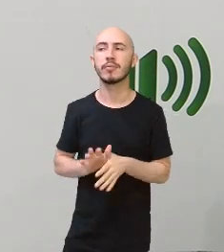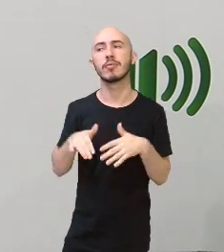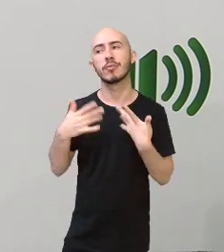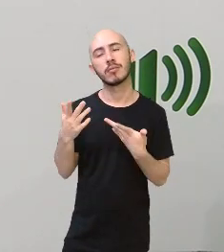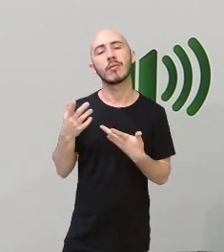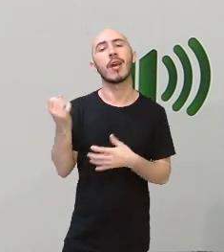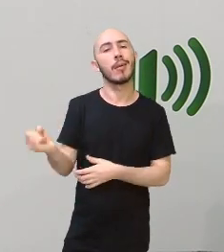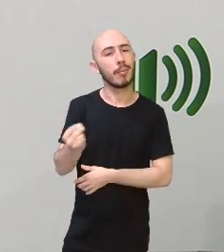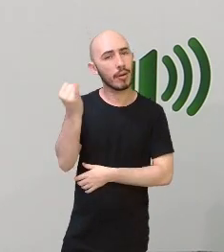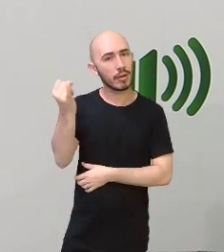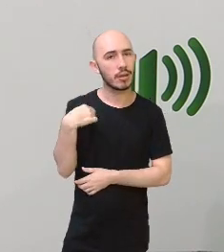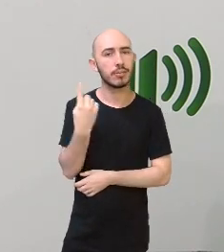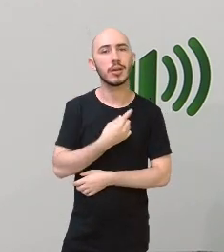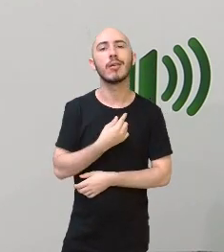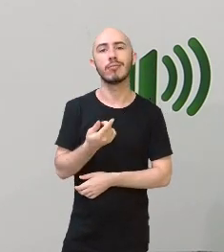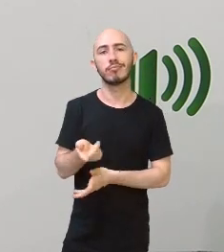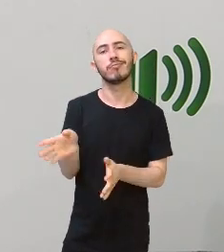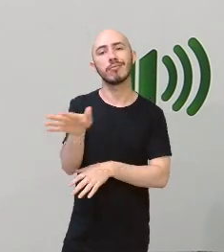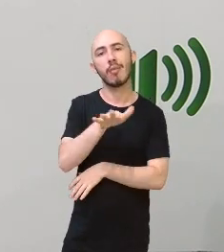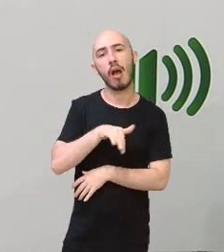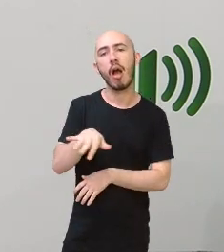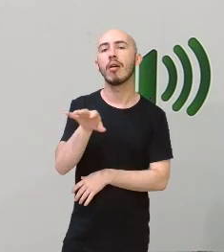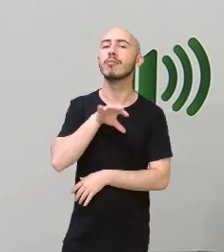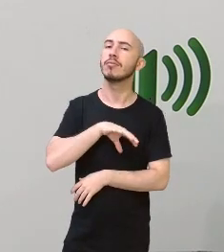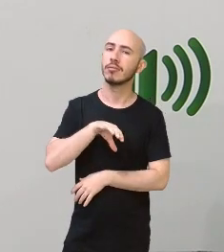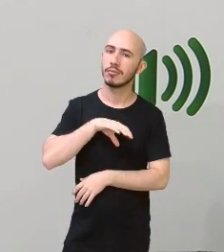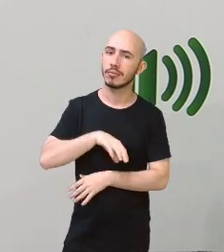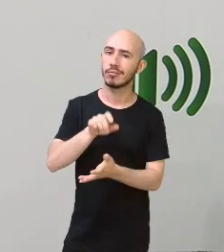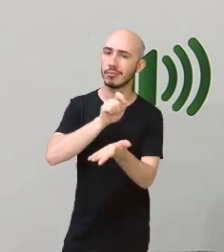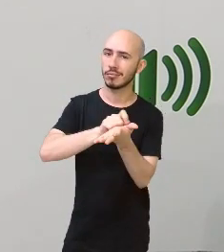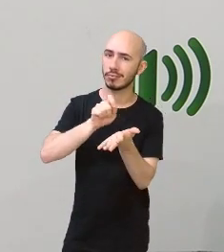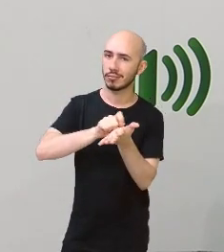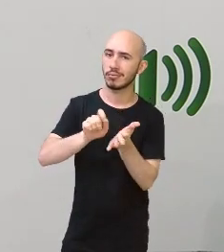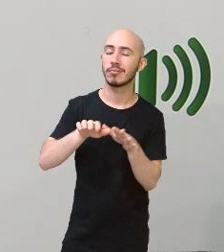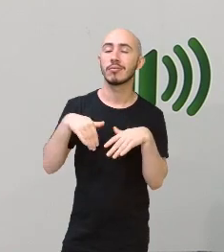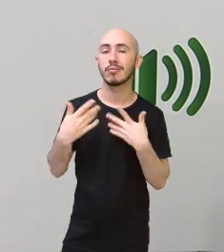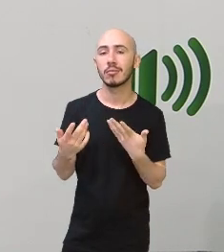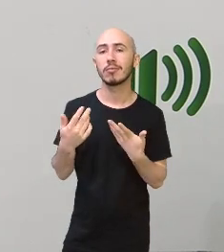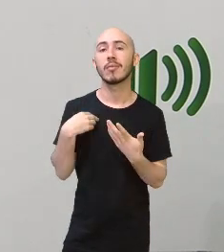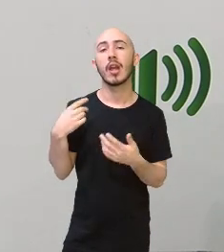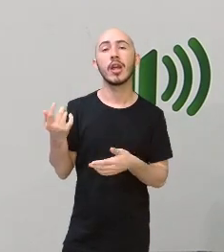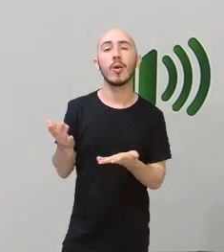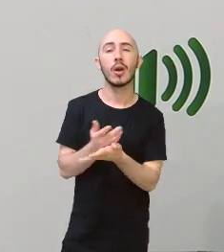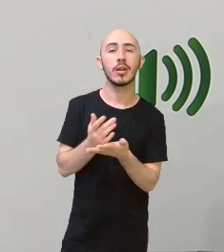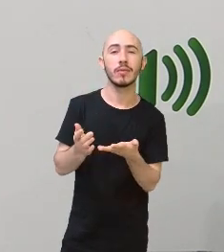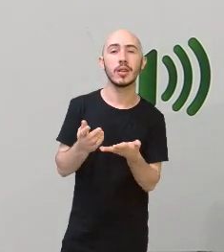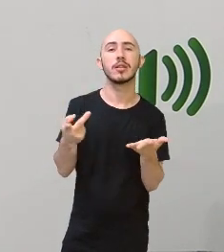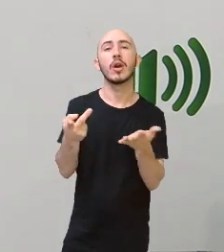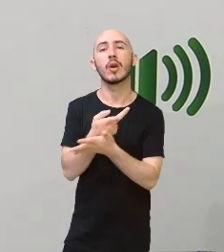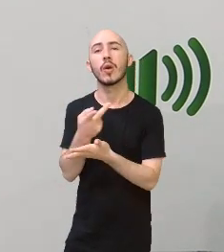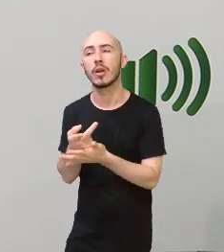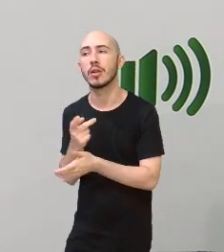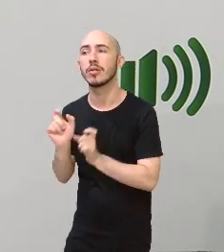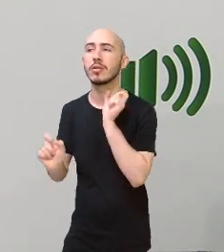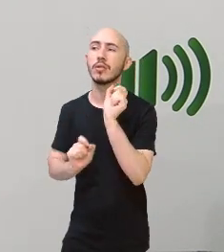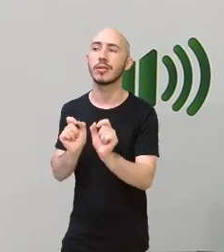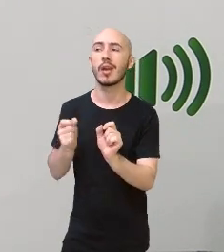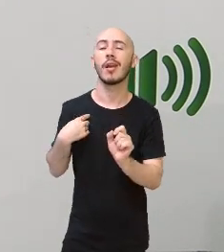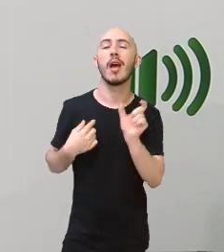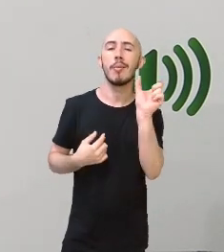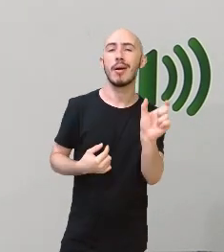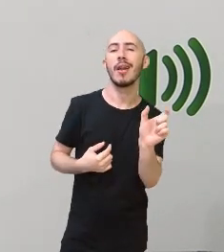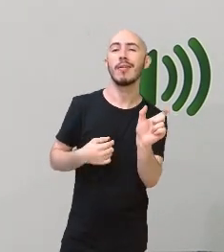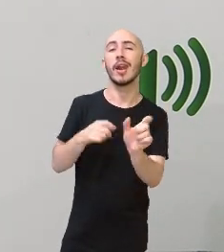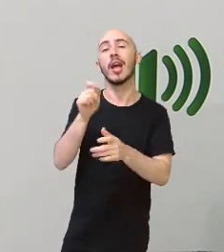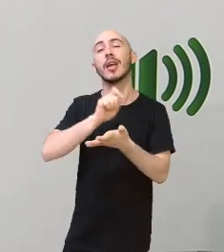é essencial em língua portuguesa. É o que a gente sempre fala. Por isso que de vez em quando eu corrijo aqui. Ó, esse acento está no lugar